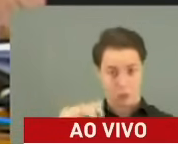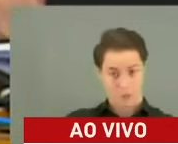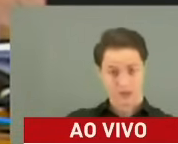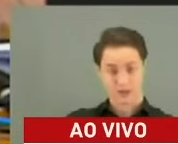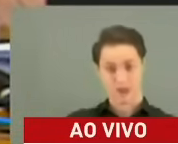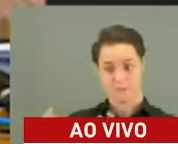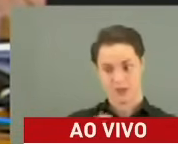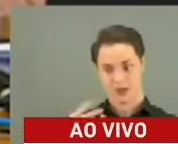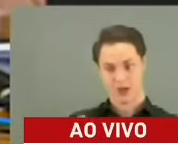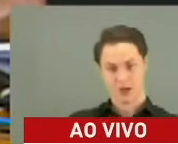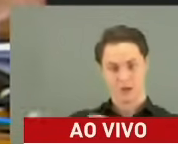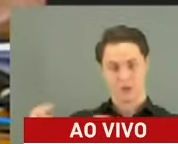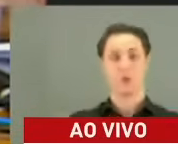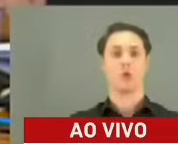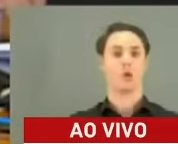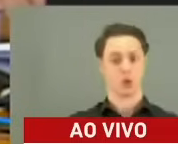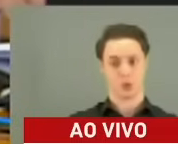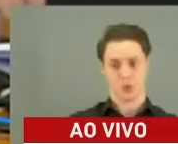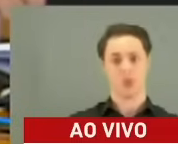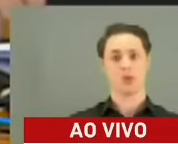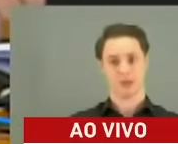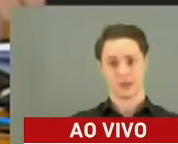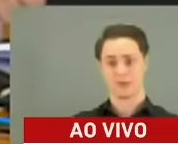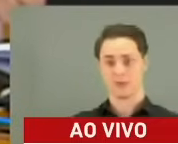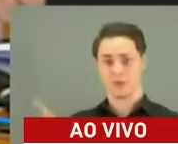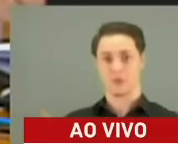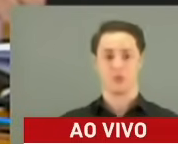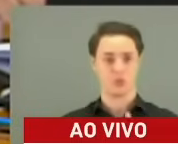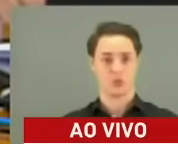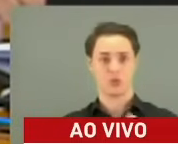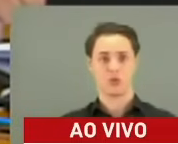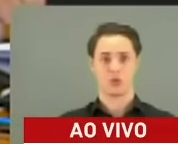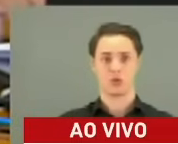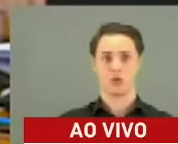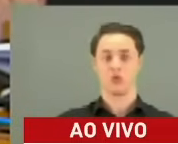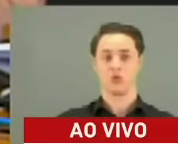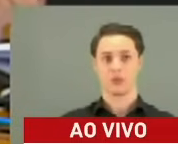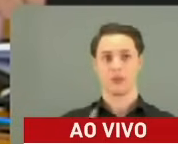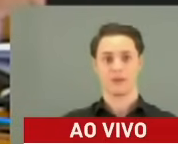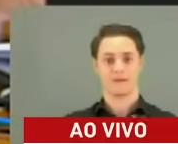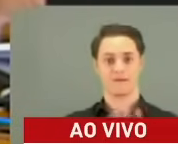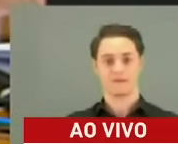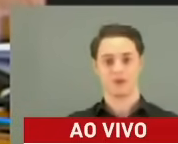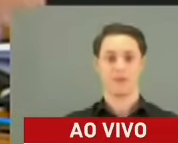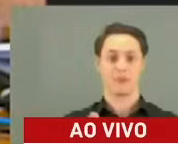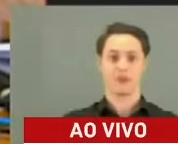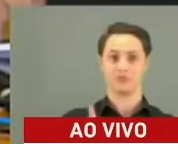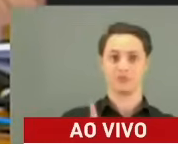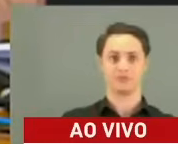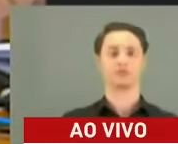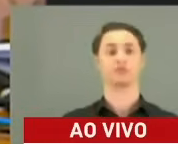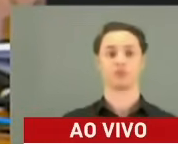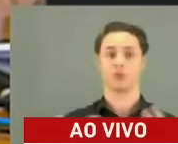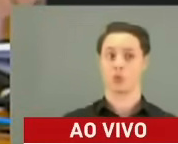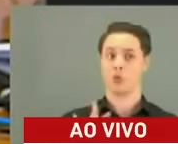Santos, que governou Angola por 38 anos, é um dos mais corruptos da África, e no fim das contas recebeu um financiamento do BNDES. Então,